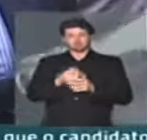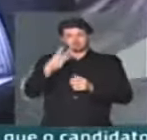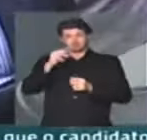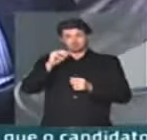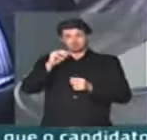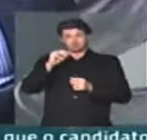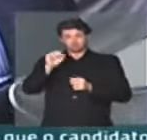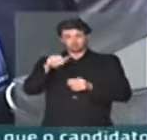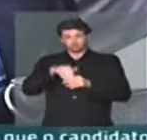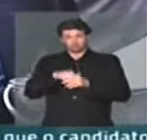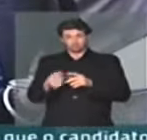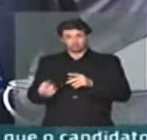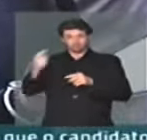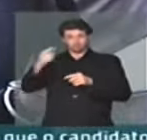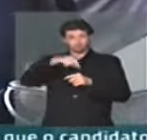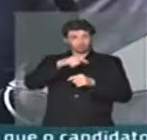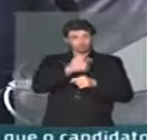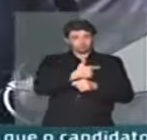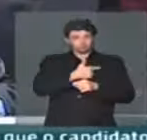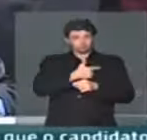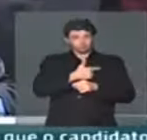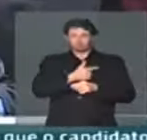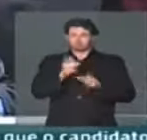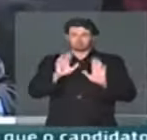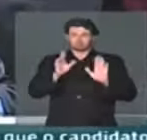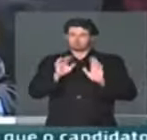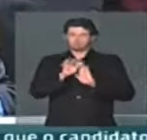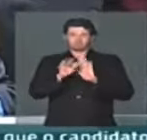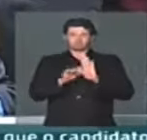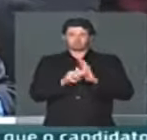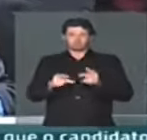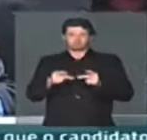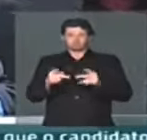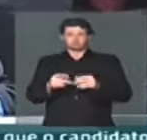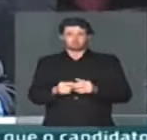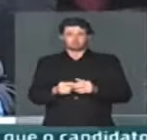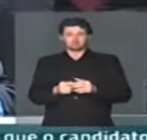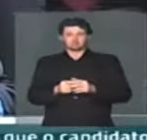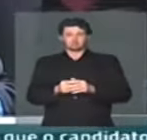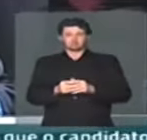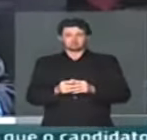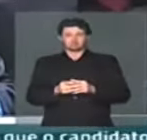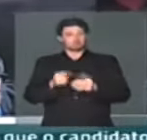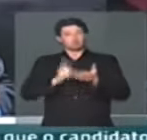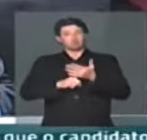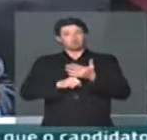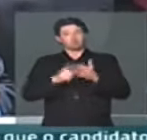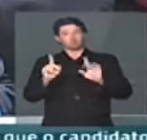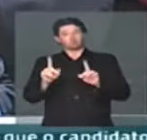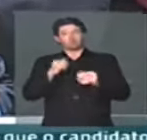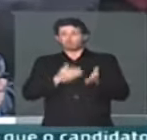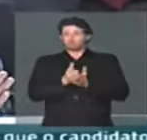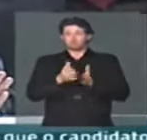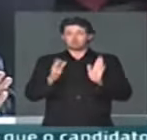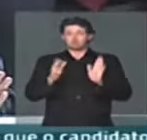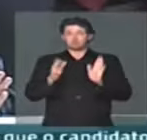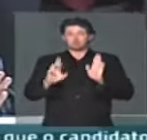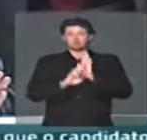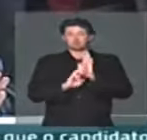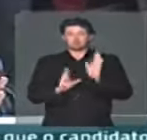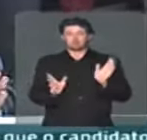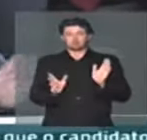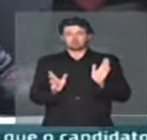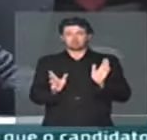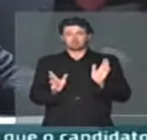alcançar 308, vota a segunda, senhor presidente. Não, aí é o texto do projeto. Esse é o acordo, não é? Não, não é o acordo.